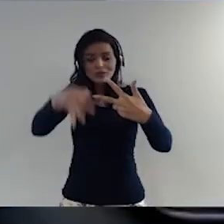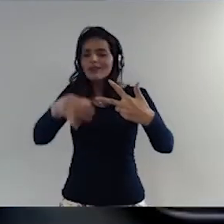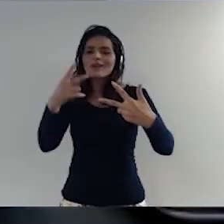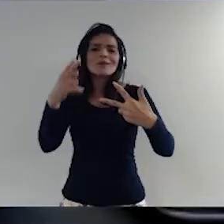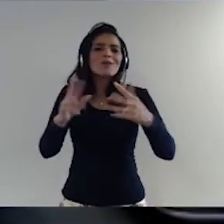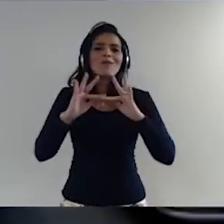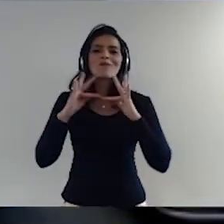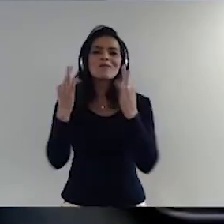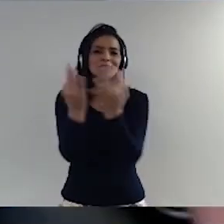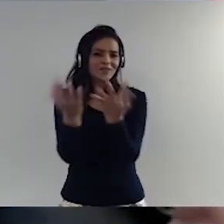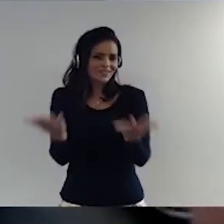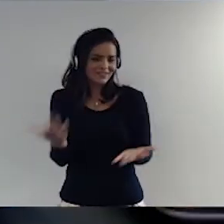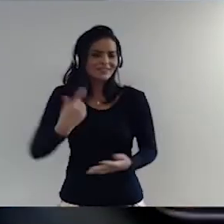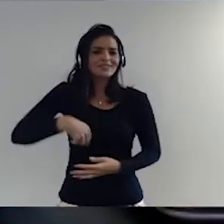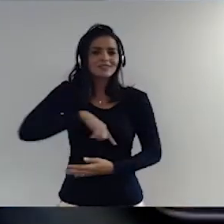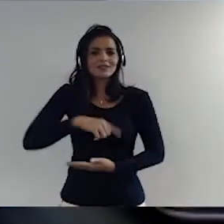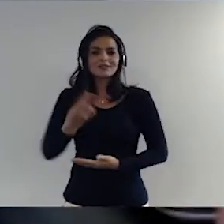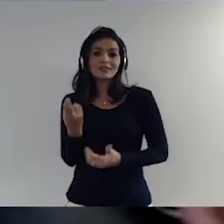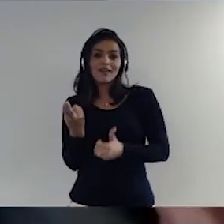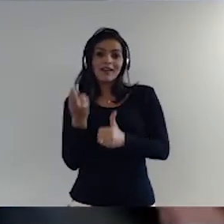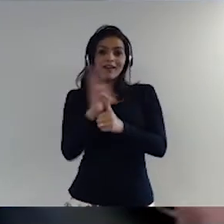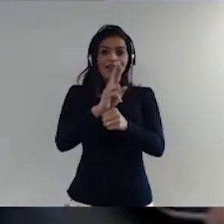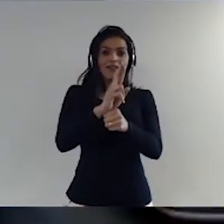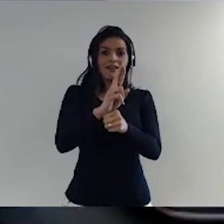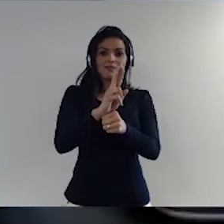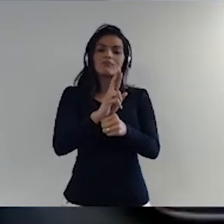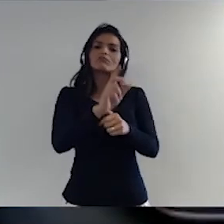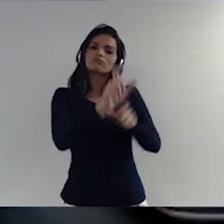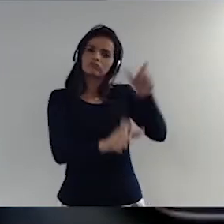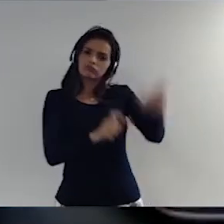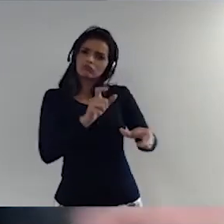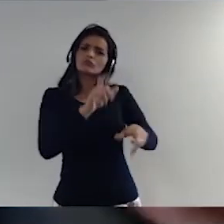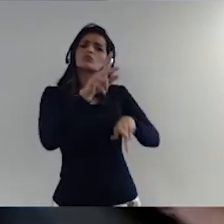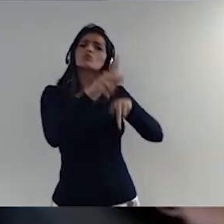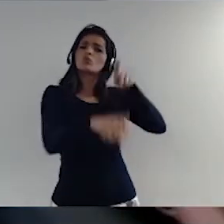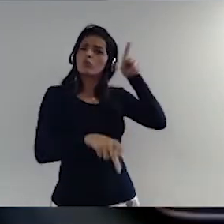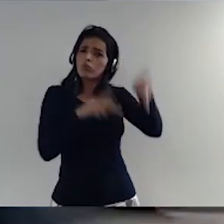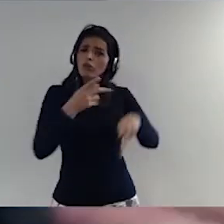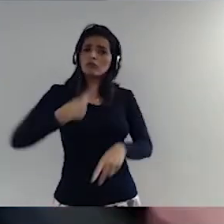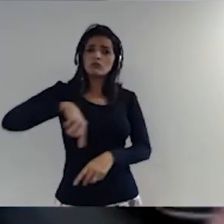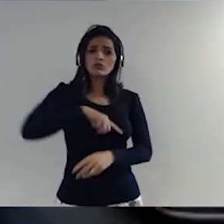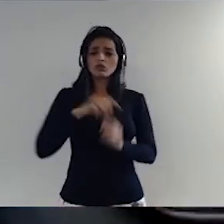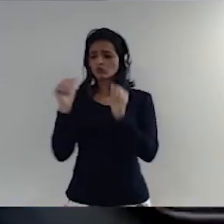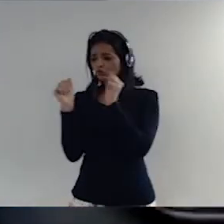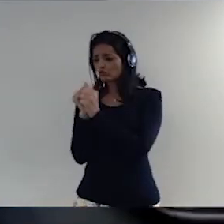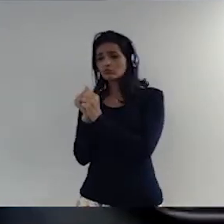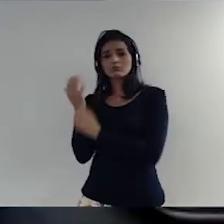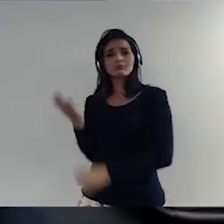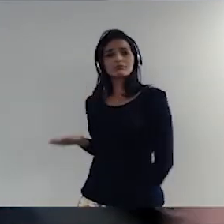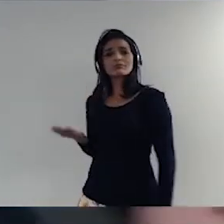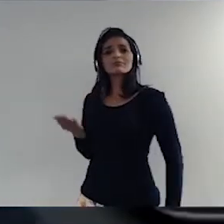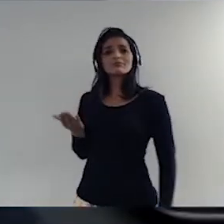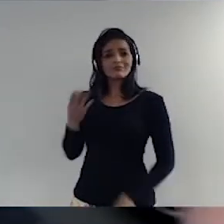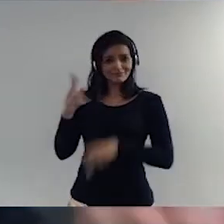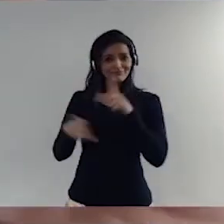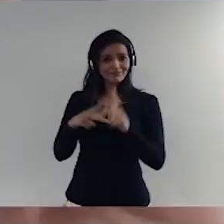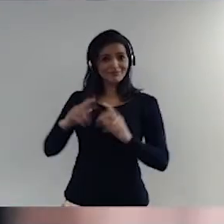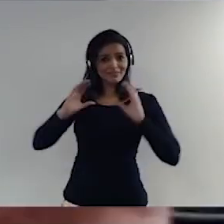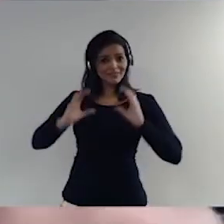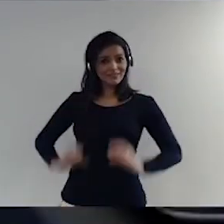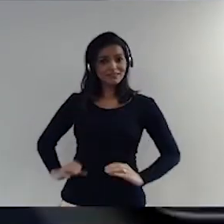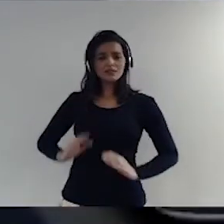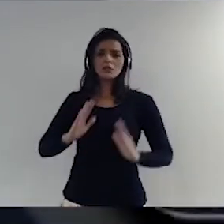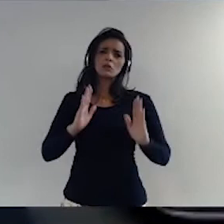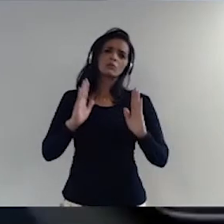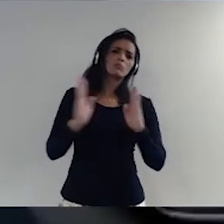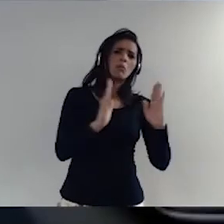e nós somos representantes do cidadão. Estamos ao lado do cidadão, não importa o momento de